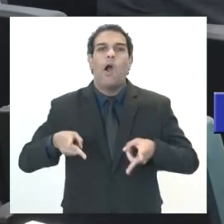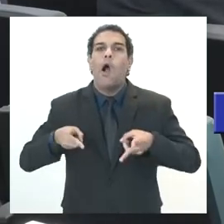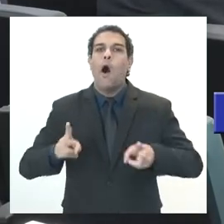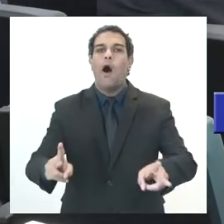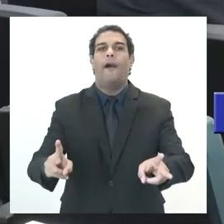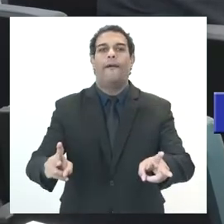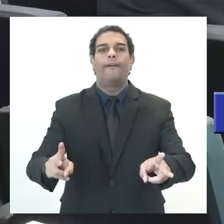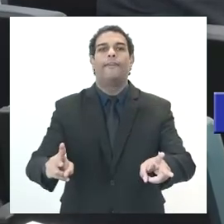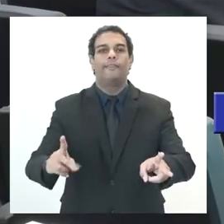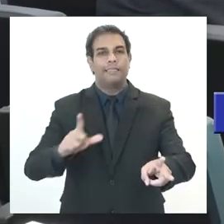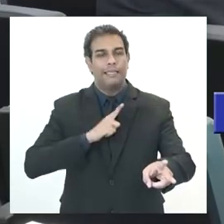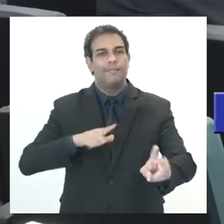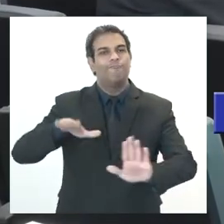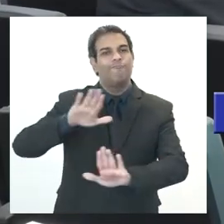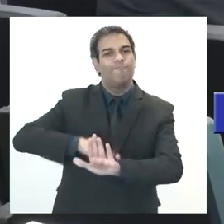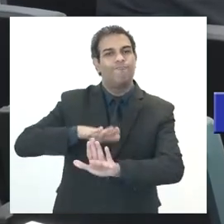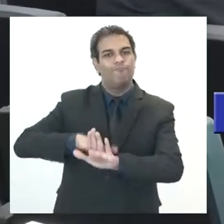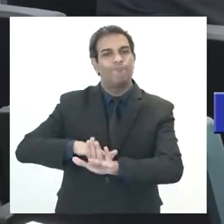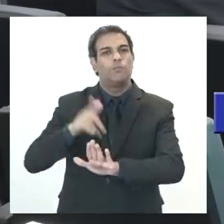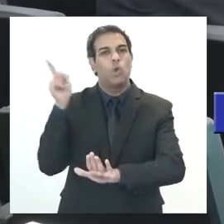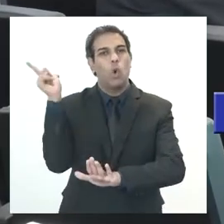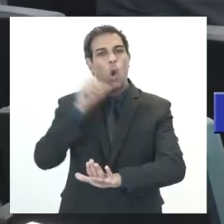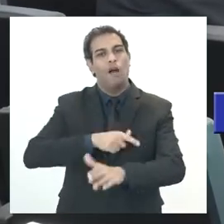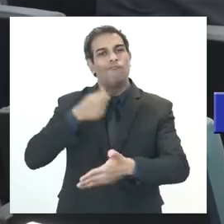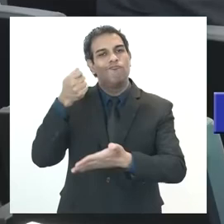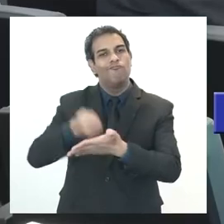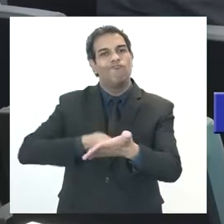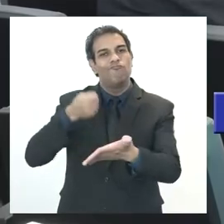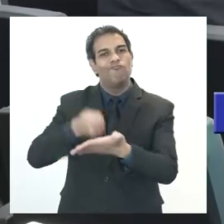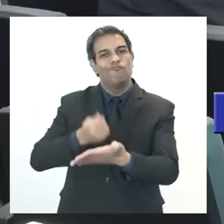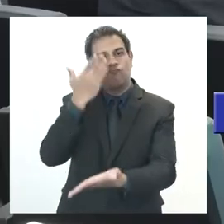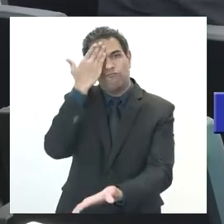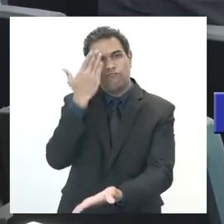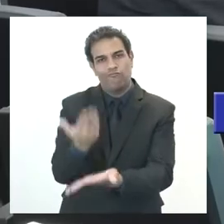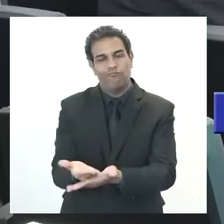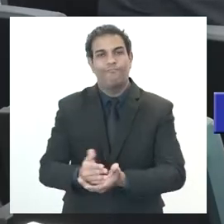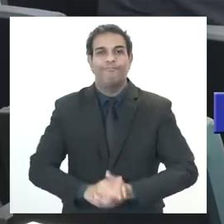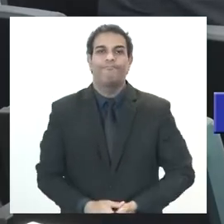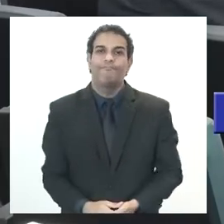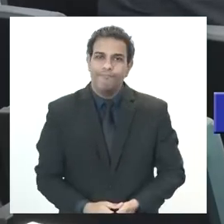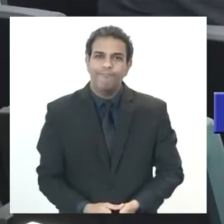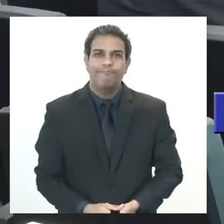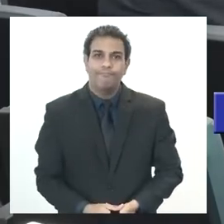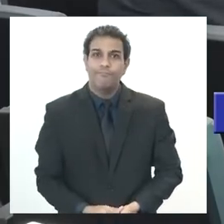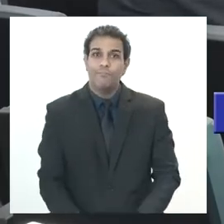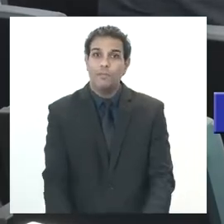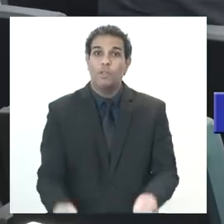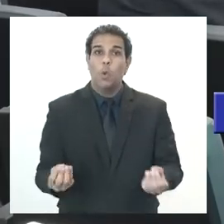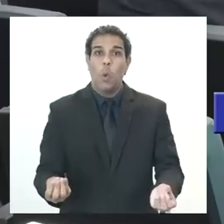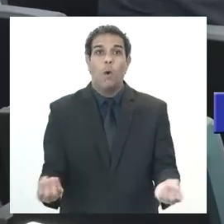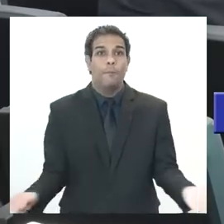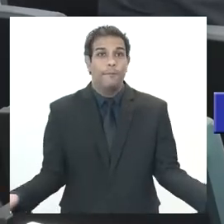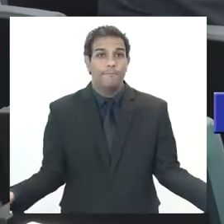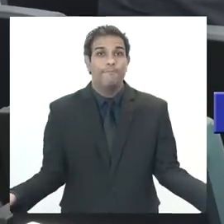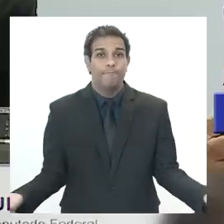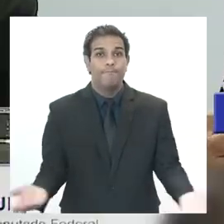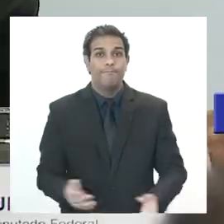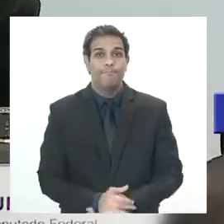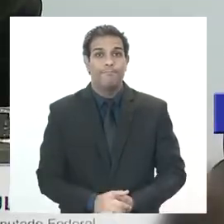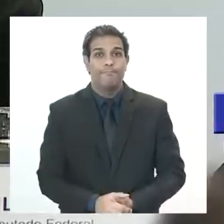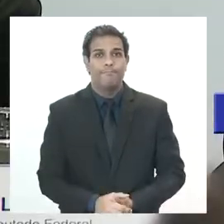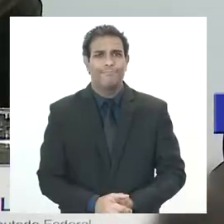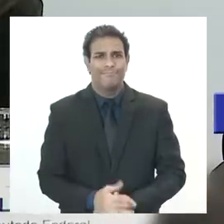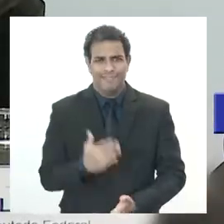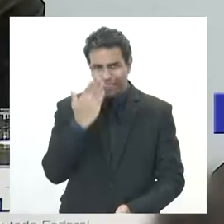ainda carregamos essa bandeira ele ainda acreditamos nela manda daqui 15 o destino as pessoas não